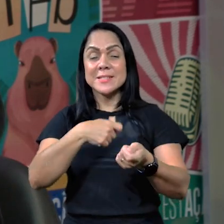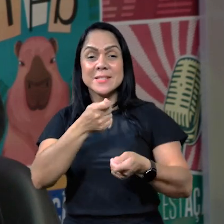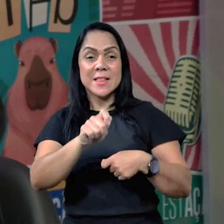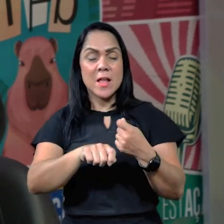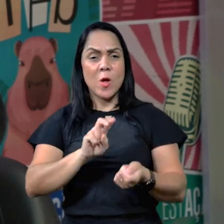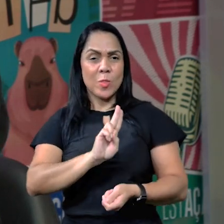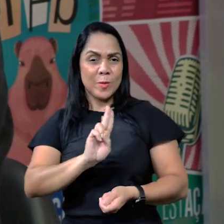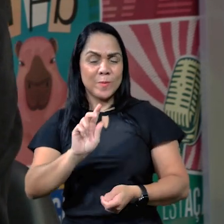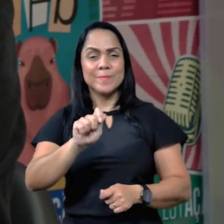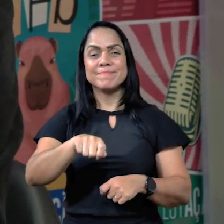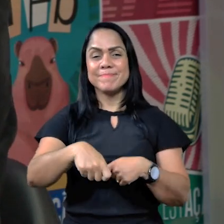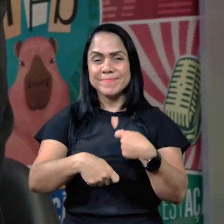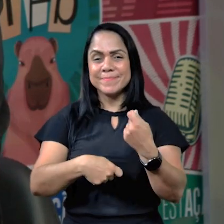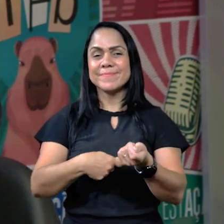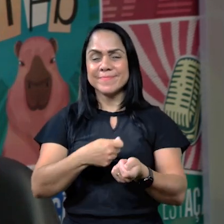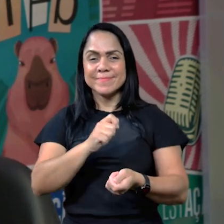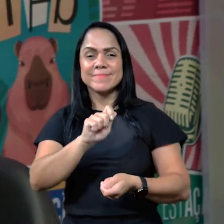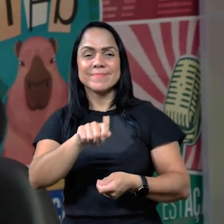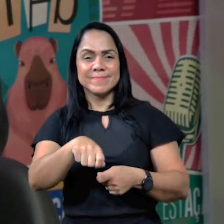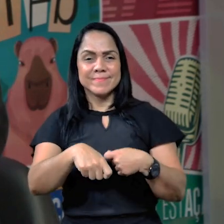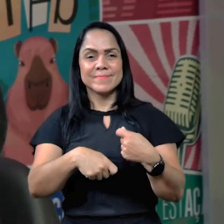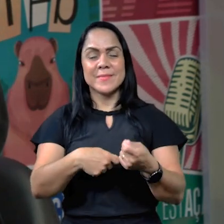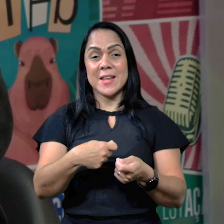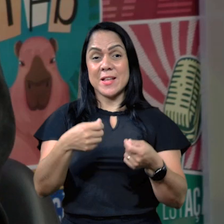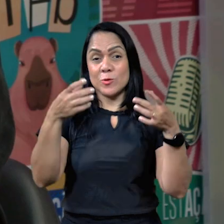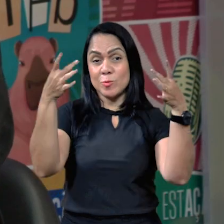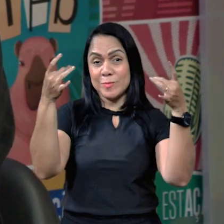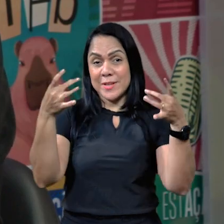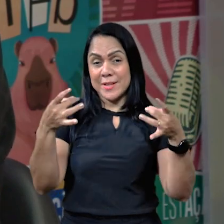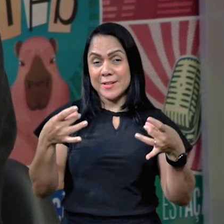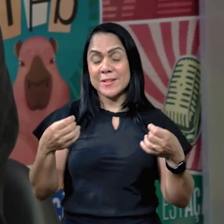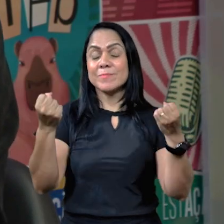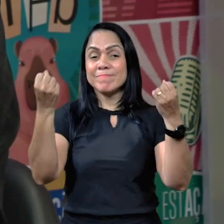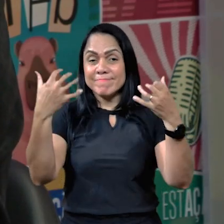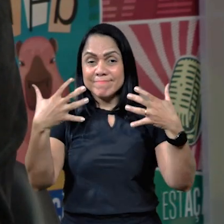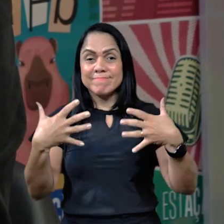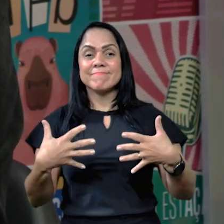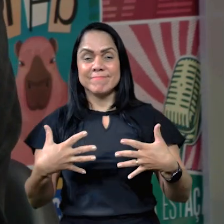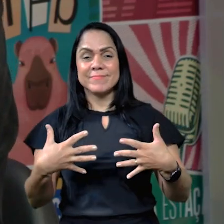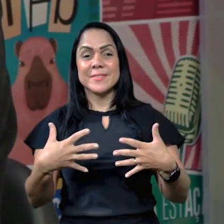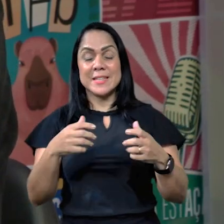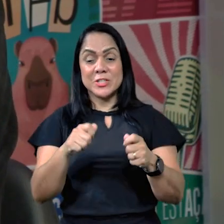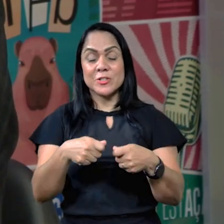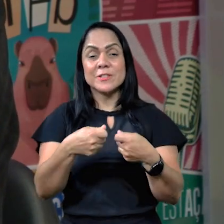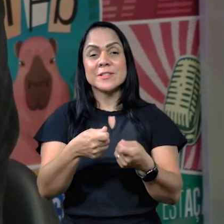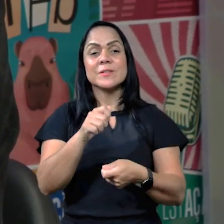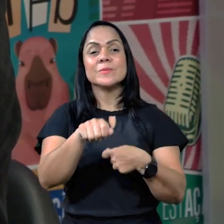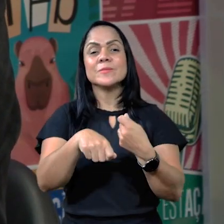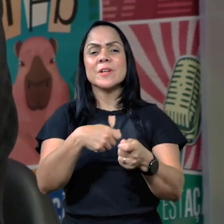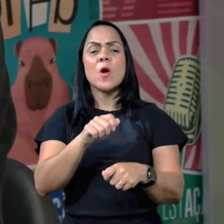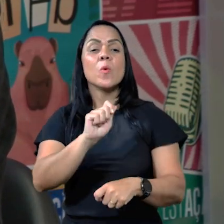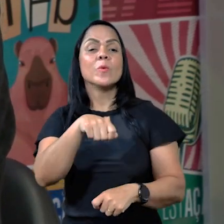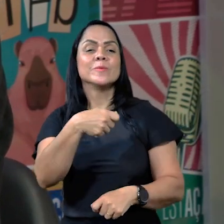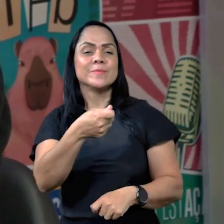pessoa surda, Sim. que a depender das suas características, de quem você é, Uhum. ele te dá um sinal. Sim. Qual é o